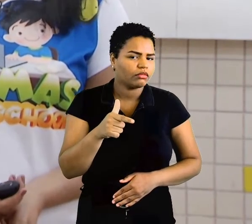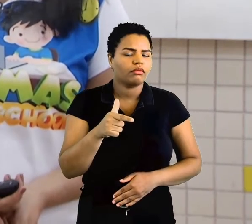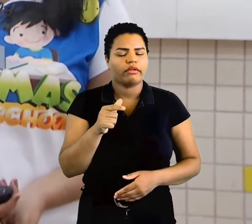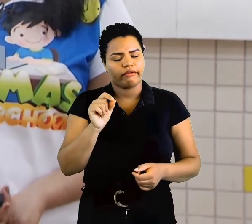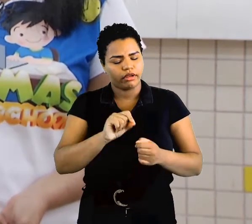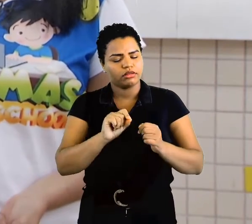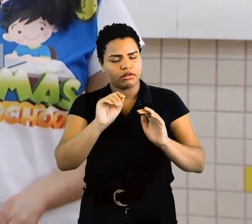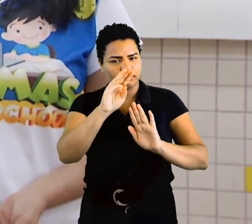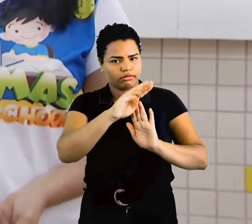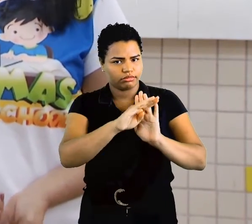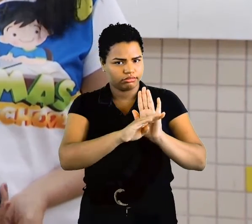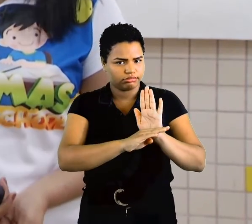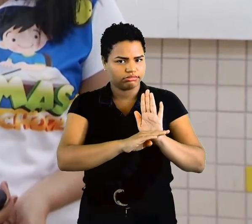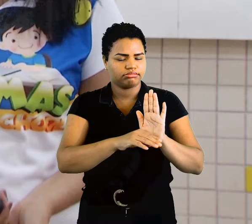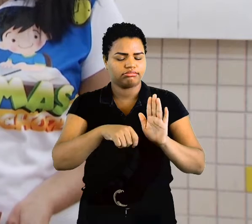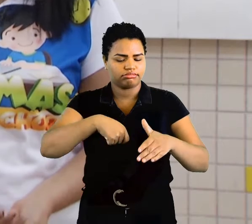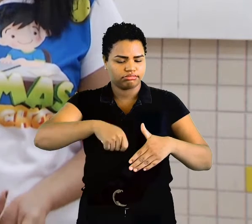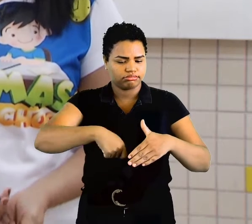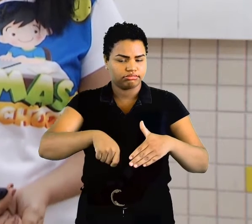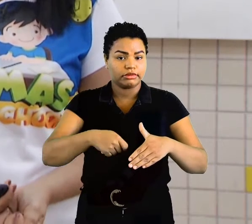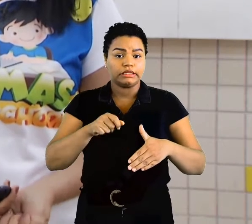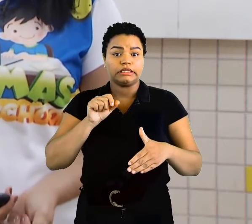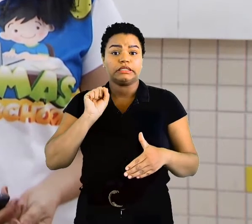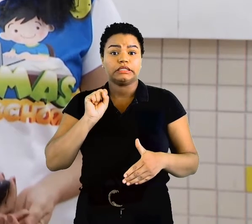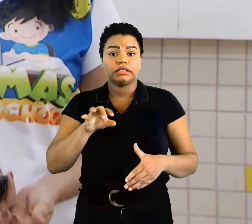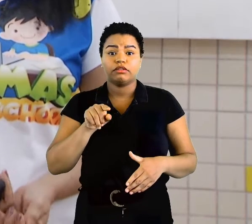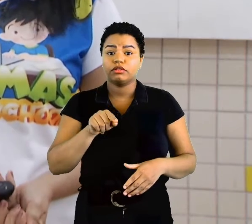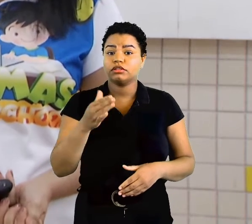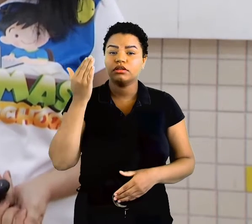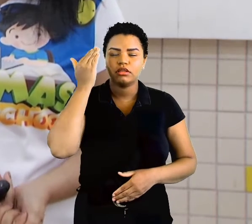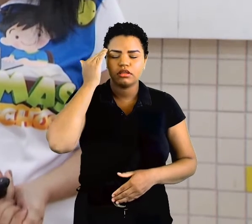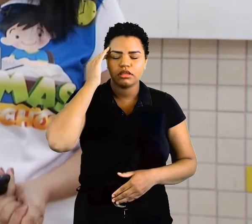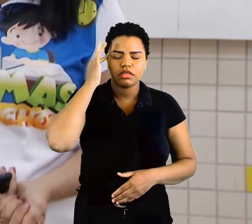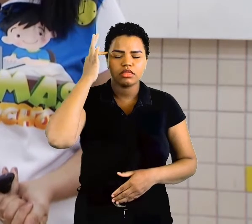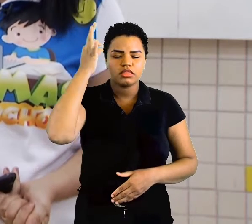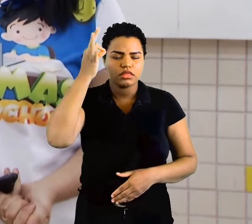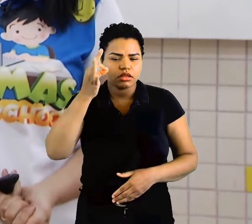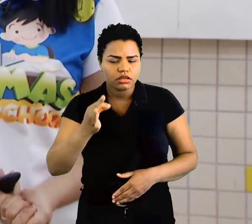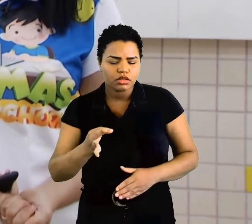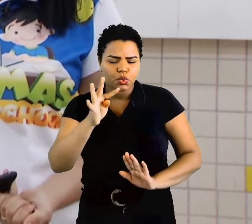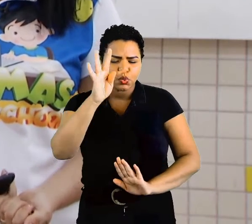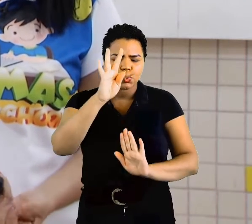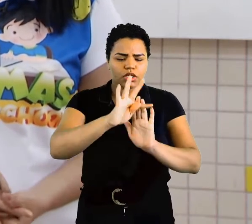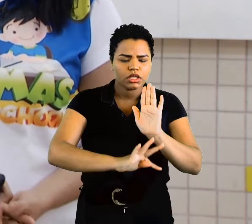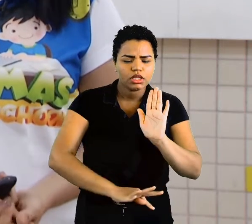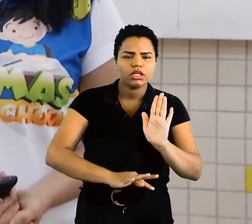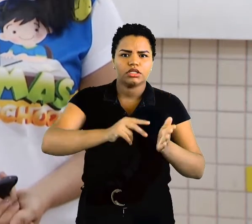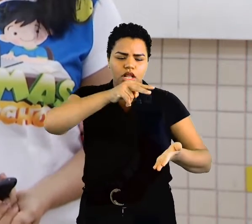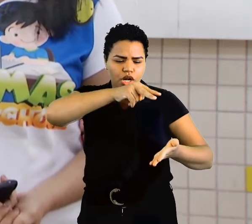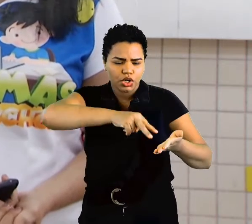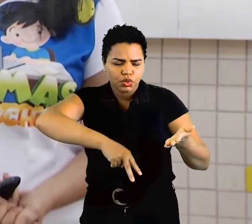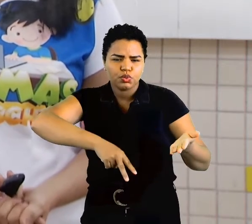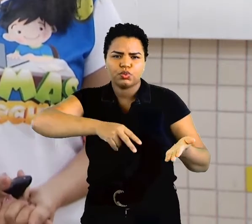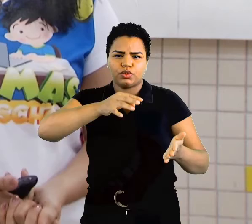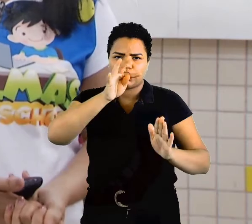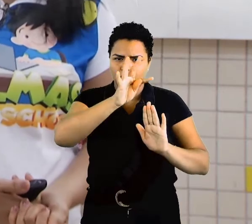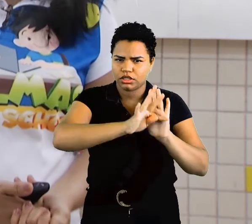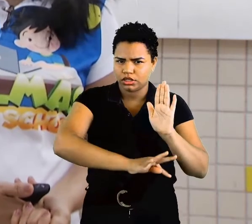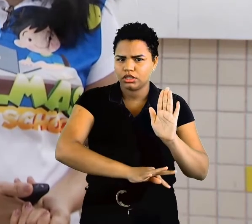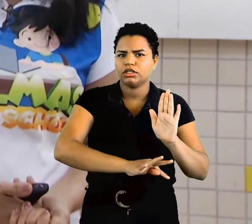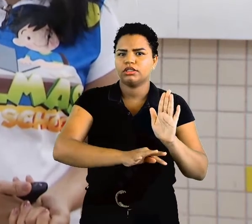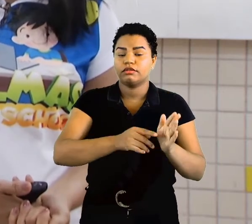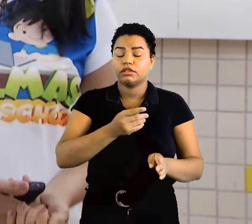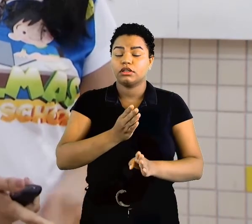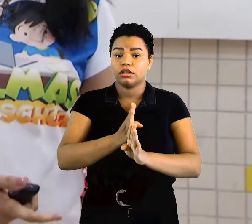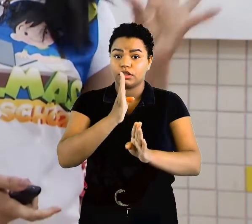quando você compreende o que é o texto, compreende a leitura do texto, você escolhe e descobre o que você